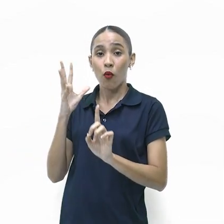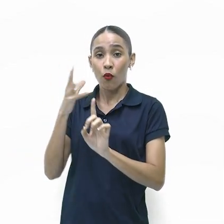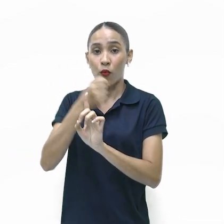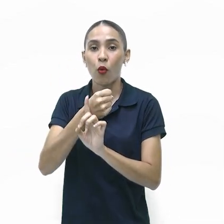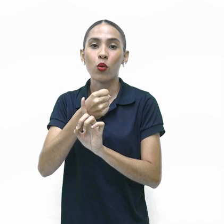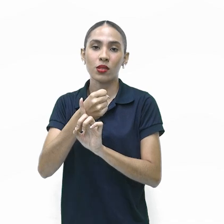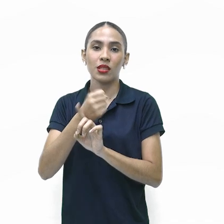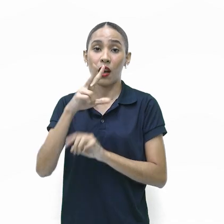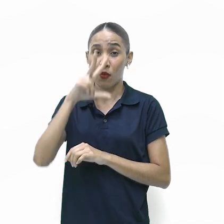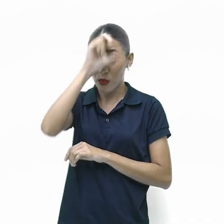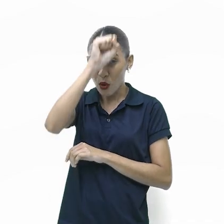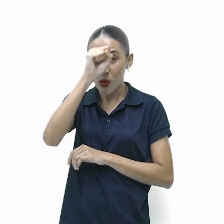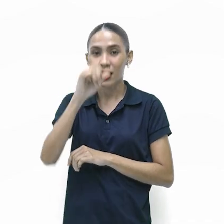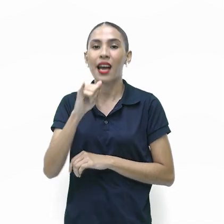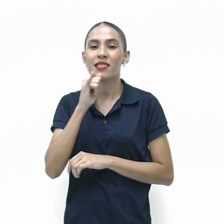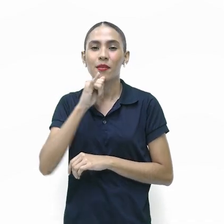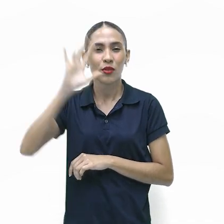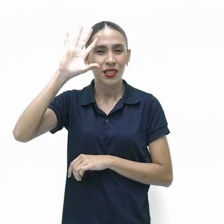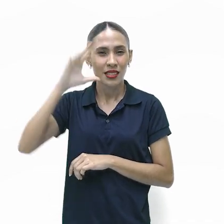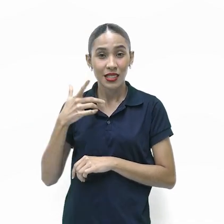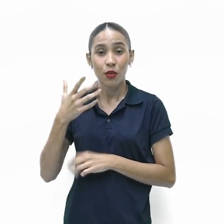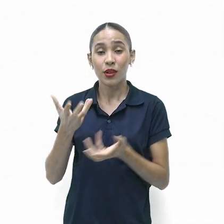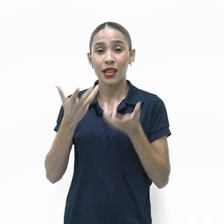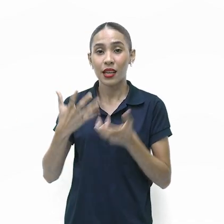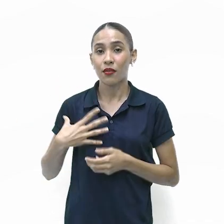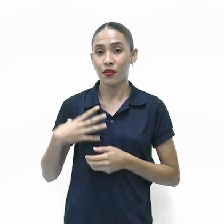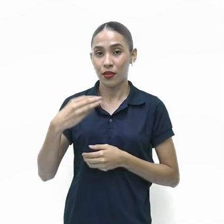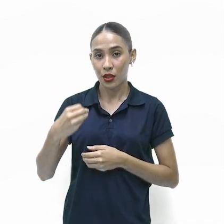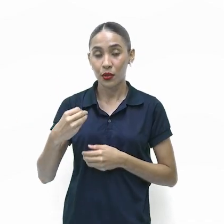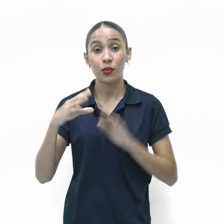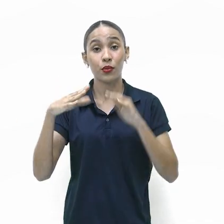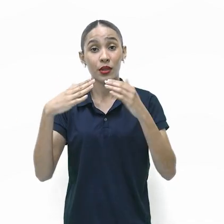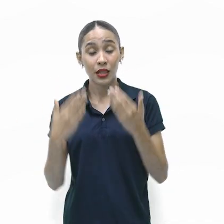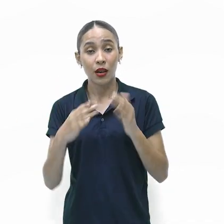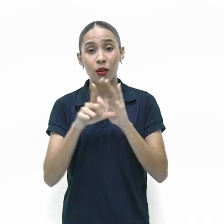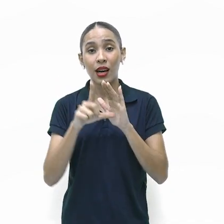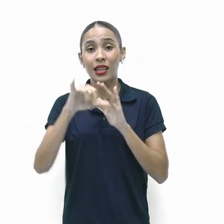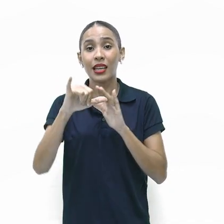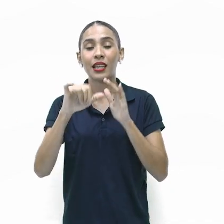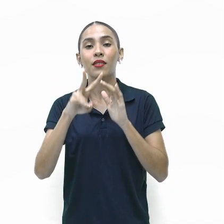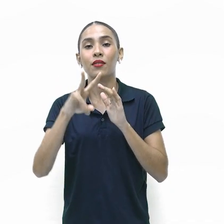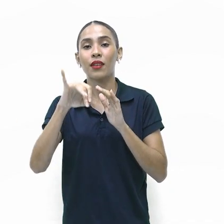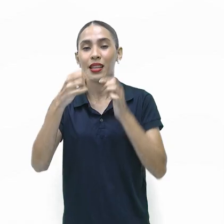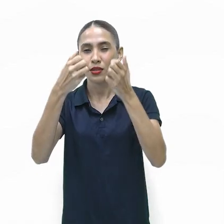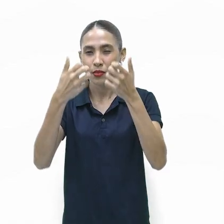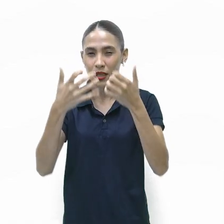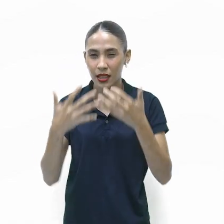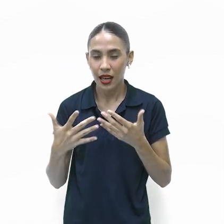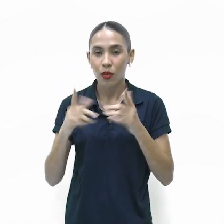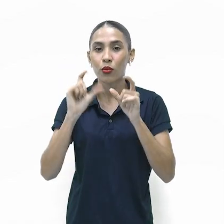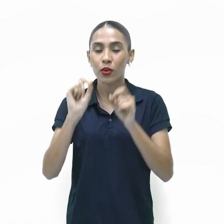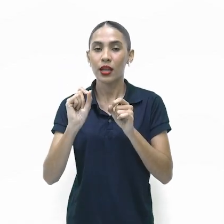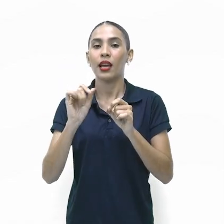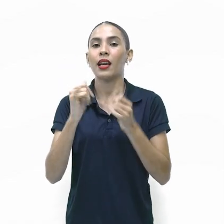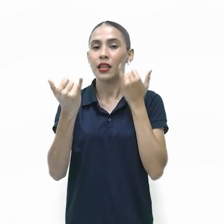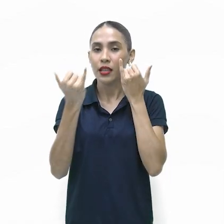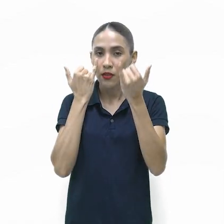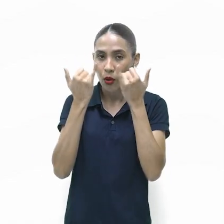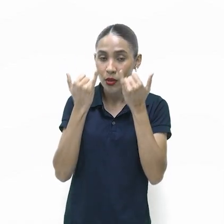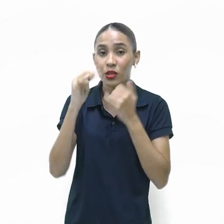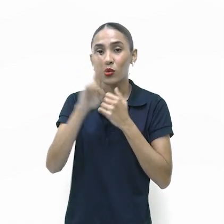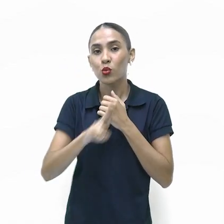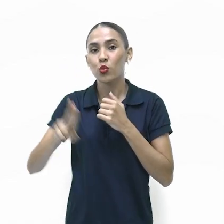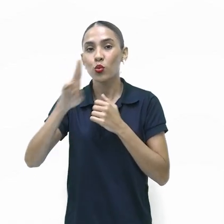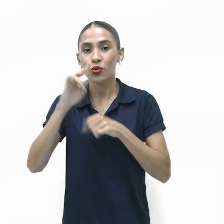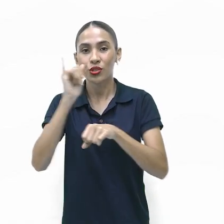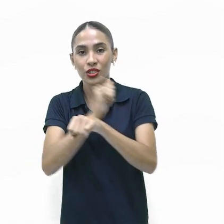ter filhos. Então, é importante a gente ressaltar que essa lei, essas informações, esses métodos